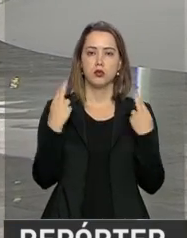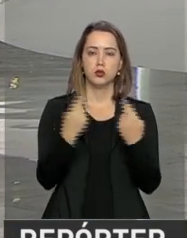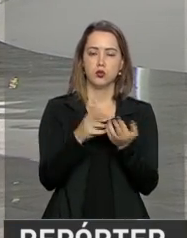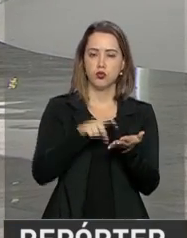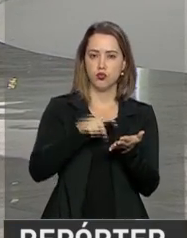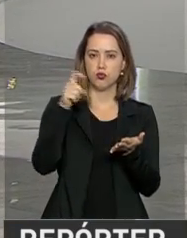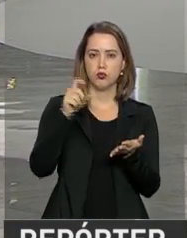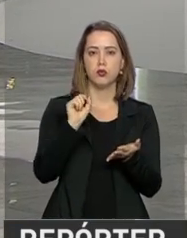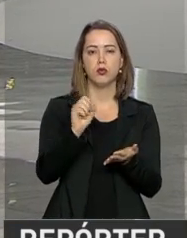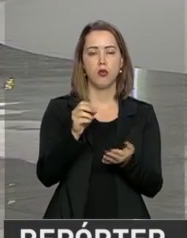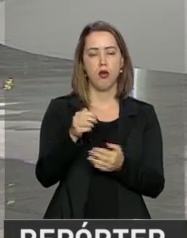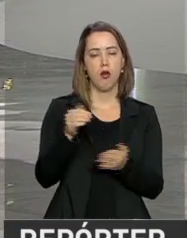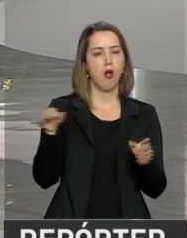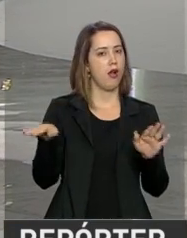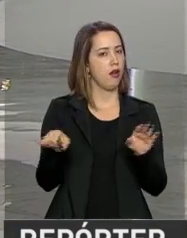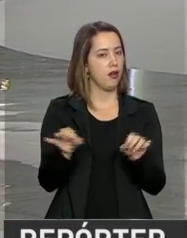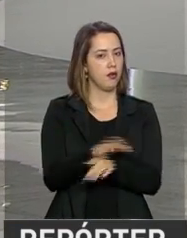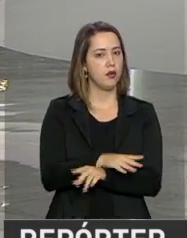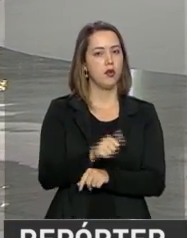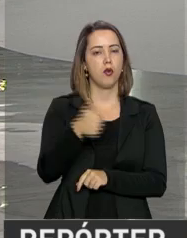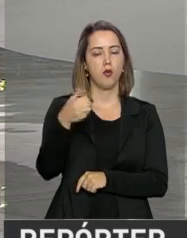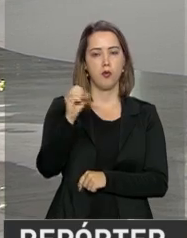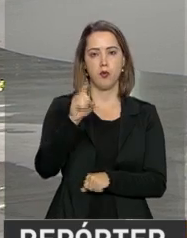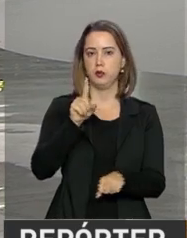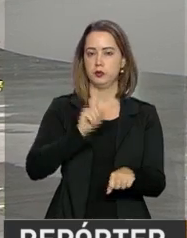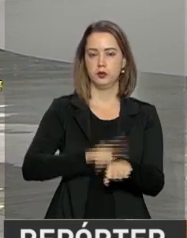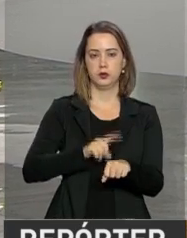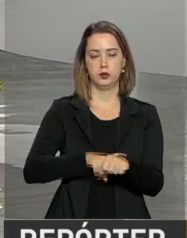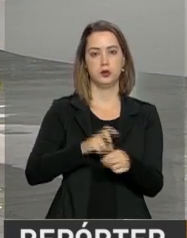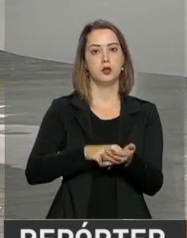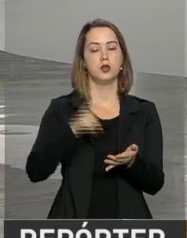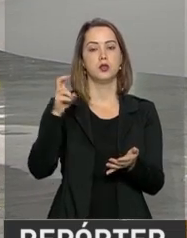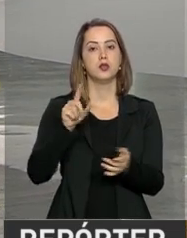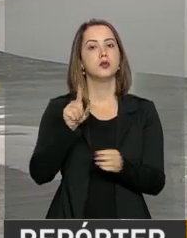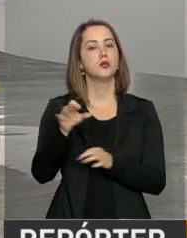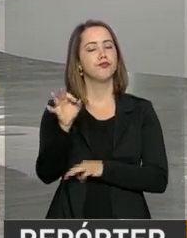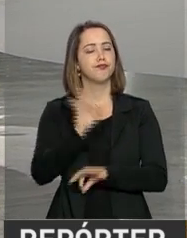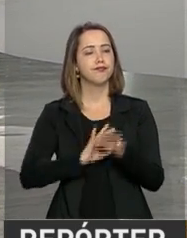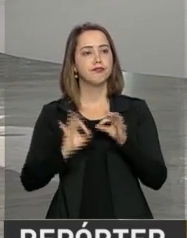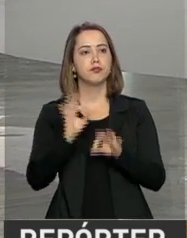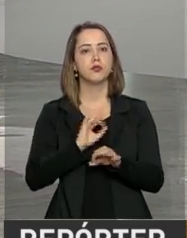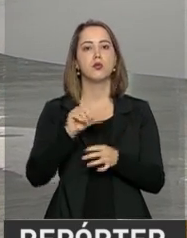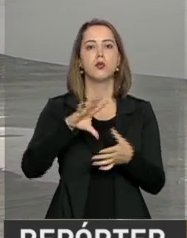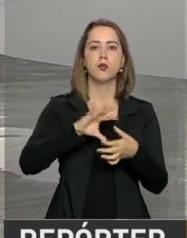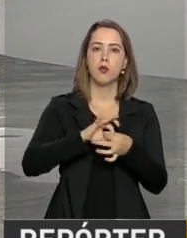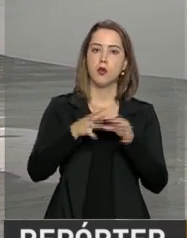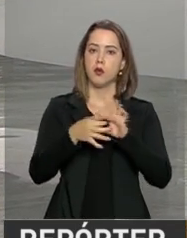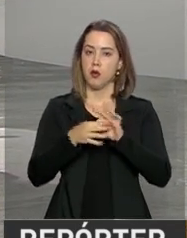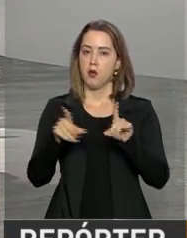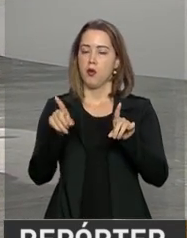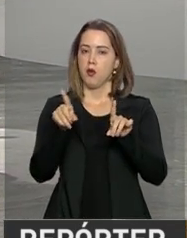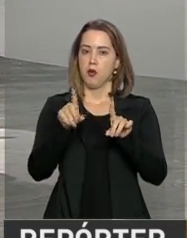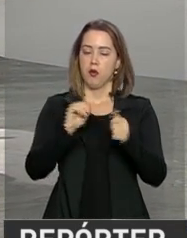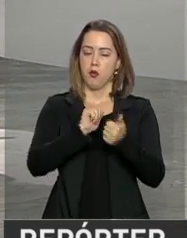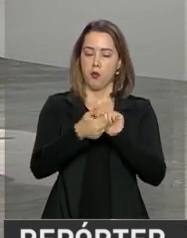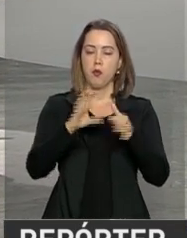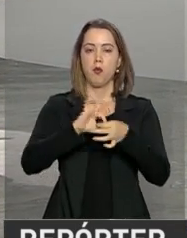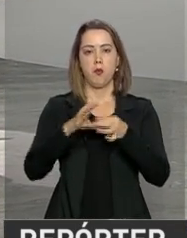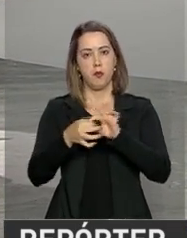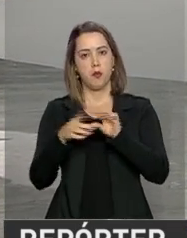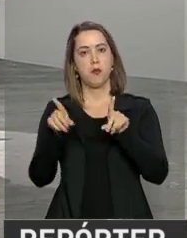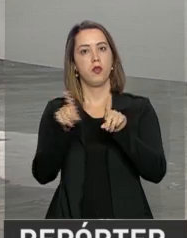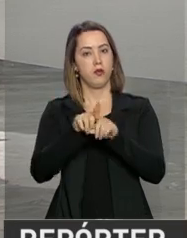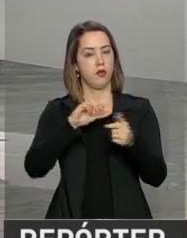acabou pouco depois das 10 horas da manhã para tratar justamente da organização dos Jogos Olímpicos e paralímpicos Rio